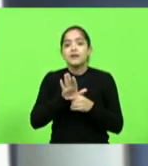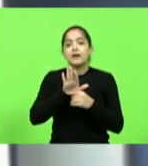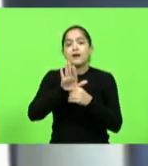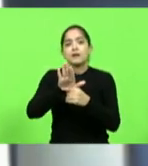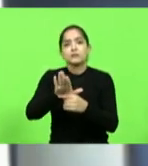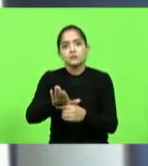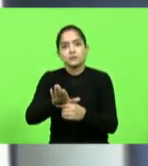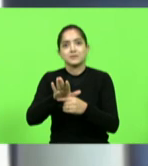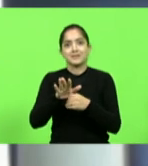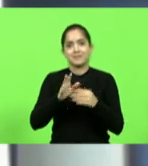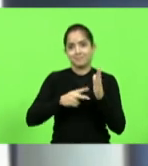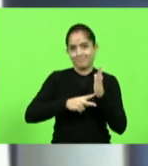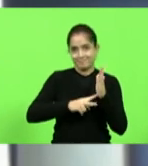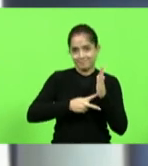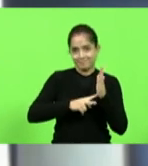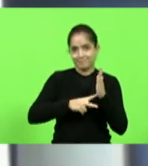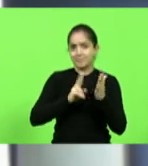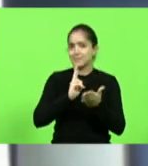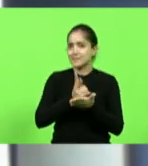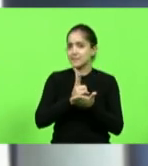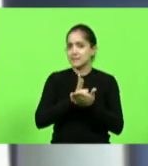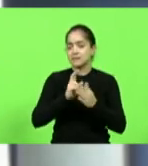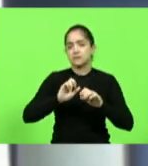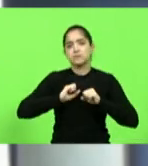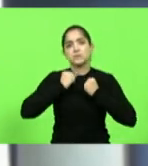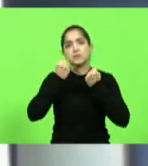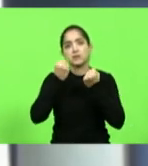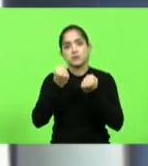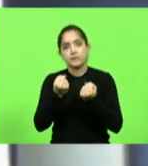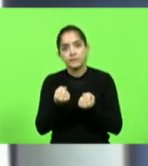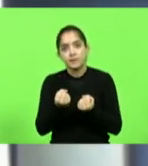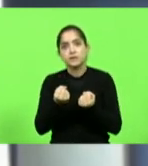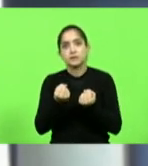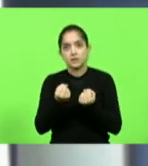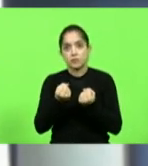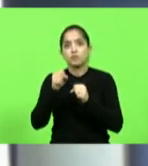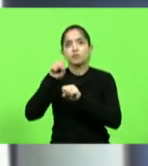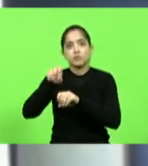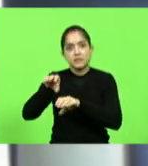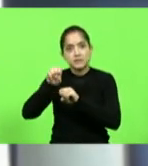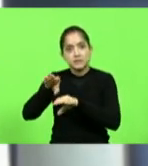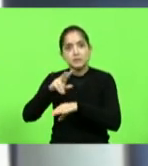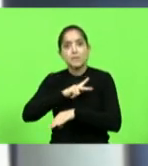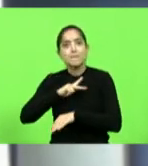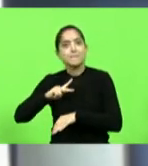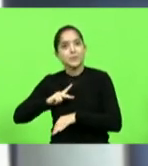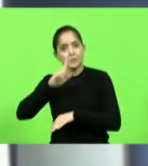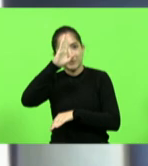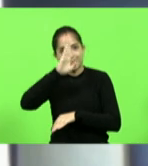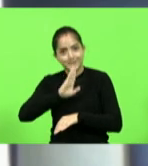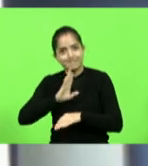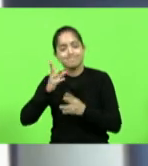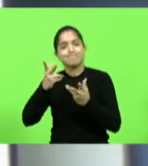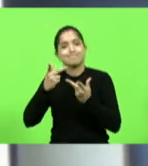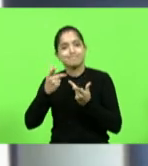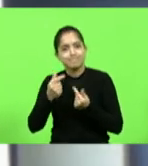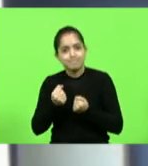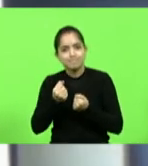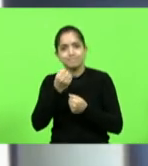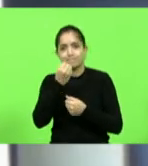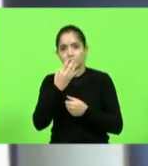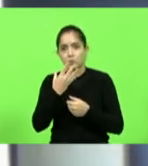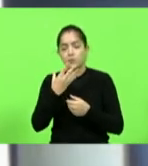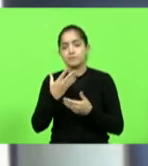SINTE Santa Catarina sempre defendeu, que é uma educação pública gratuita, de qualidade e